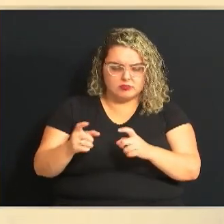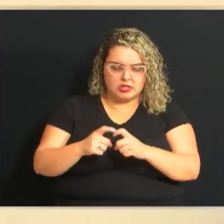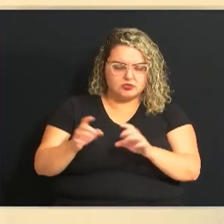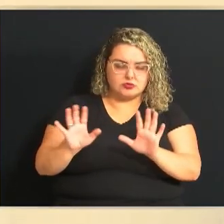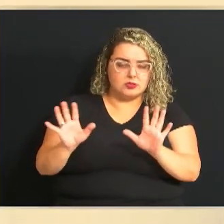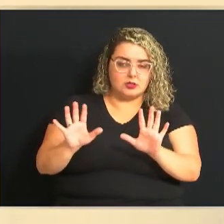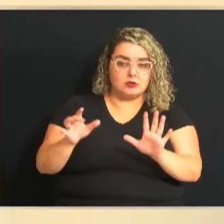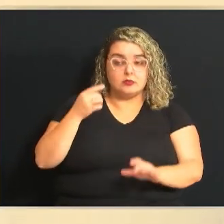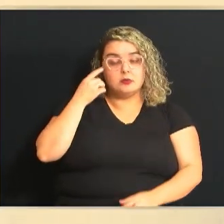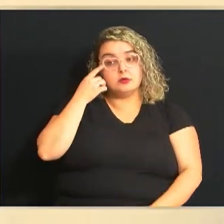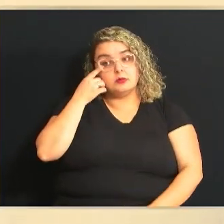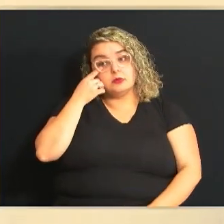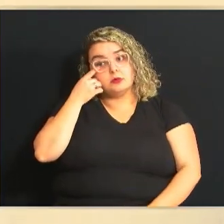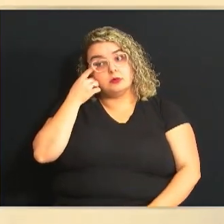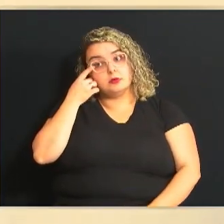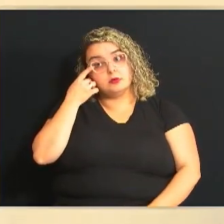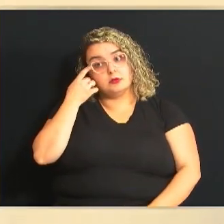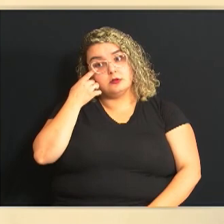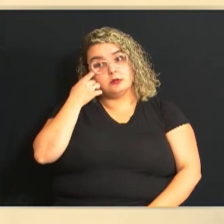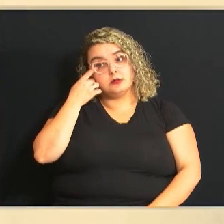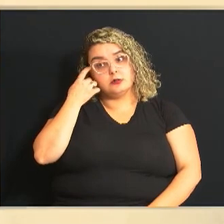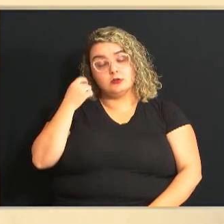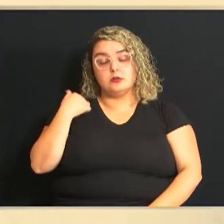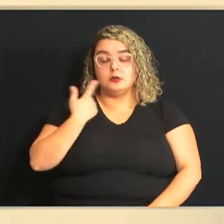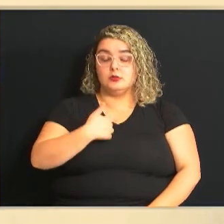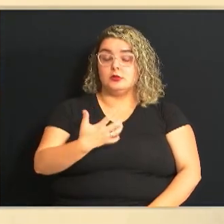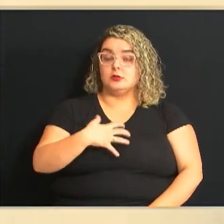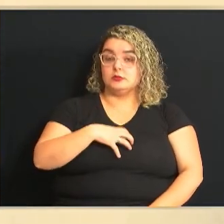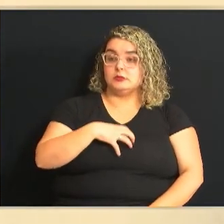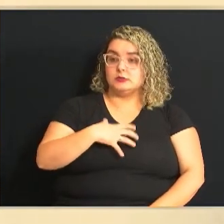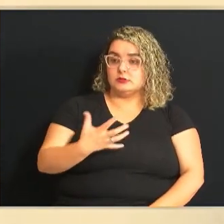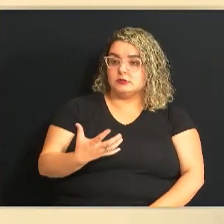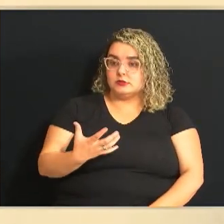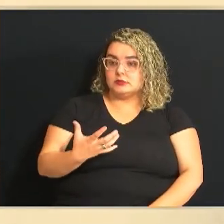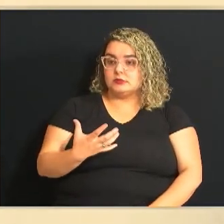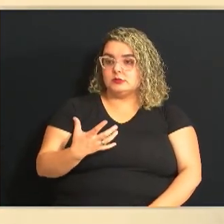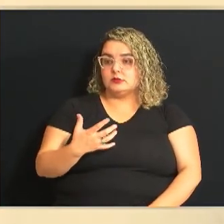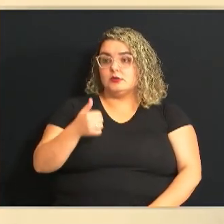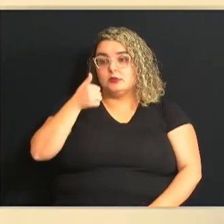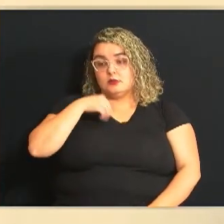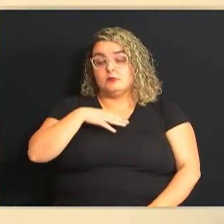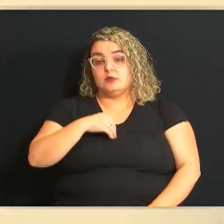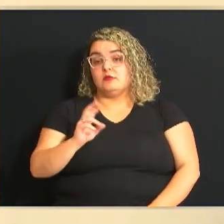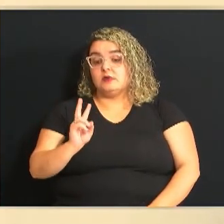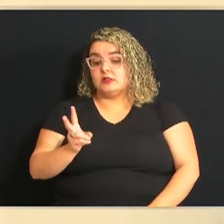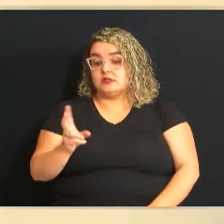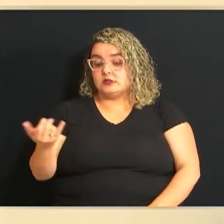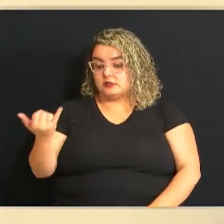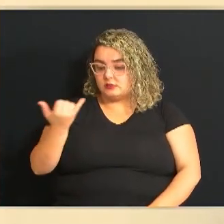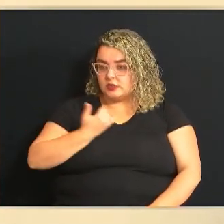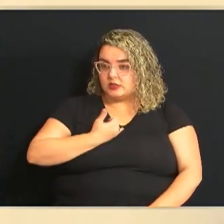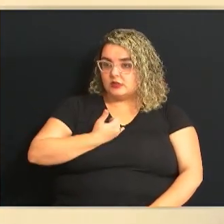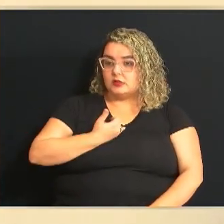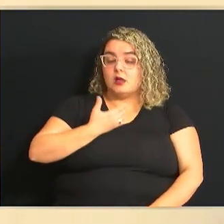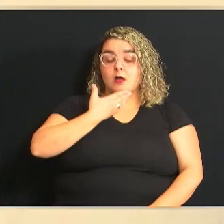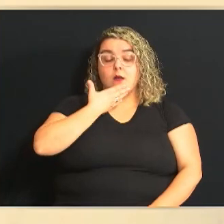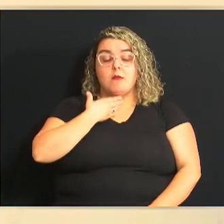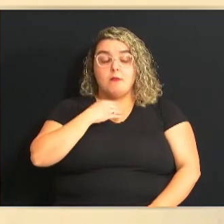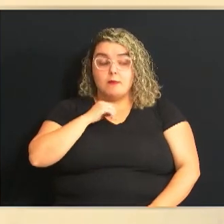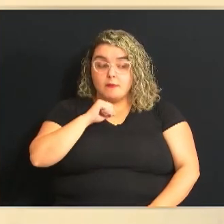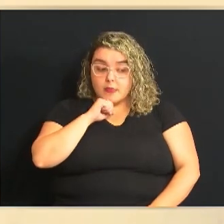Por iniciativa do vereador Luiz Cirilo, a Câmara Municipal entregou o diploma de mérito Dr. Roberto Maia Rocha Brito